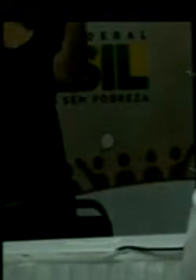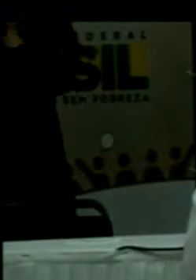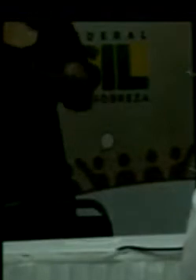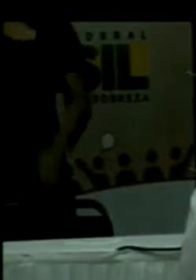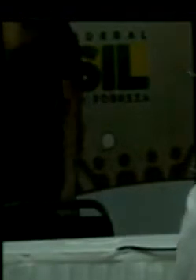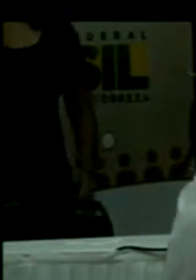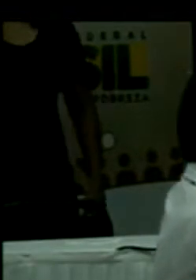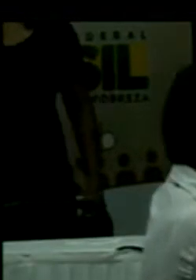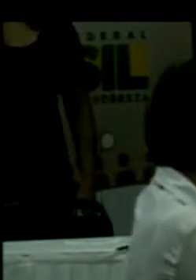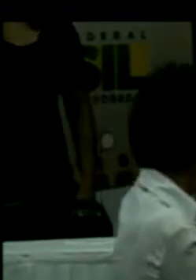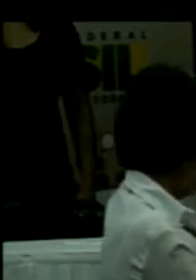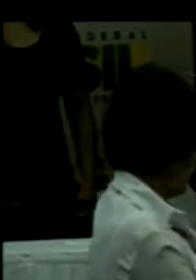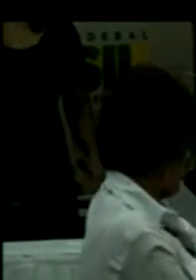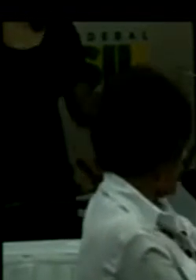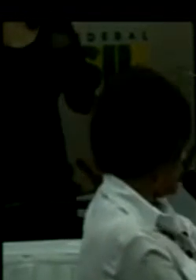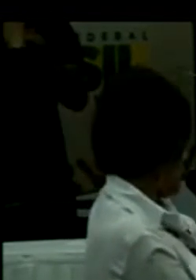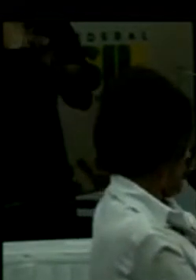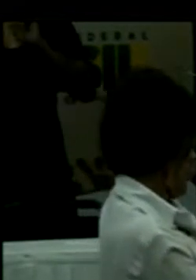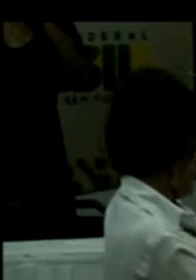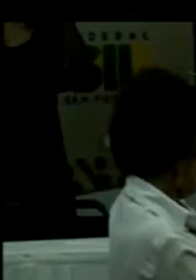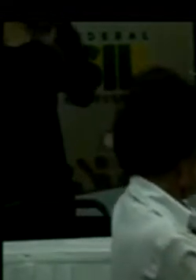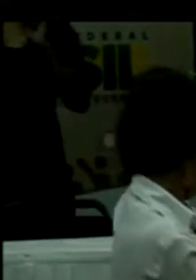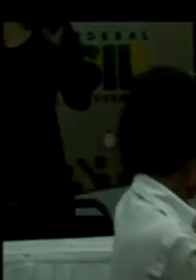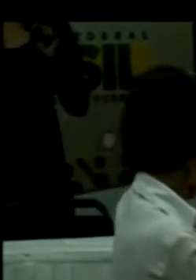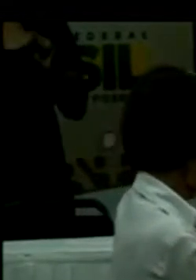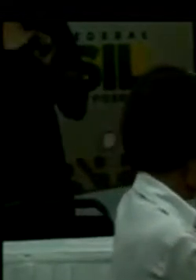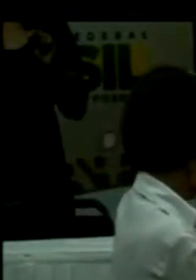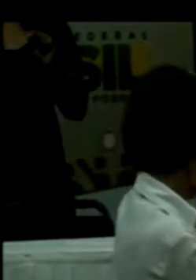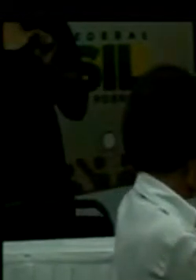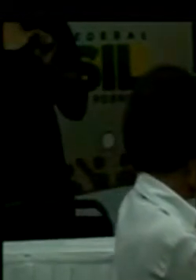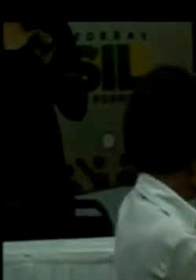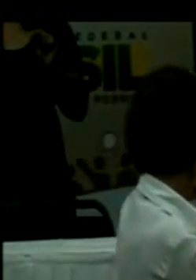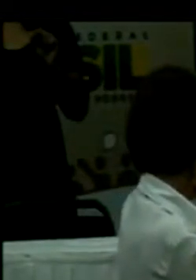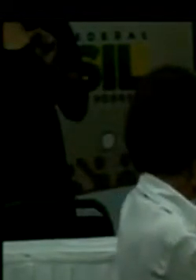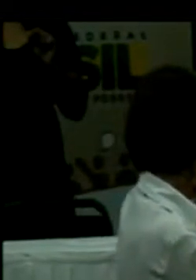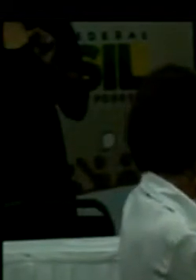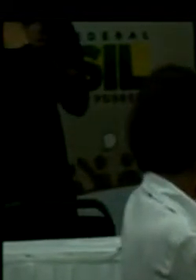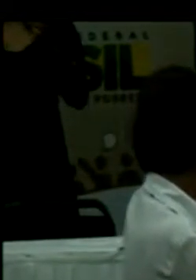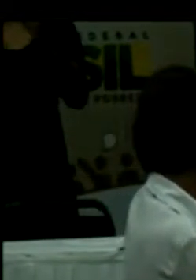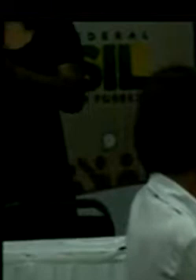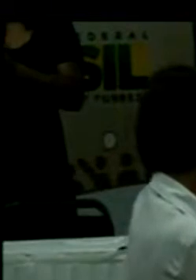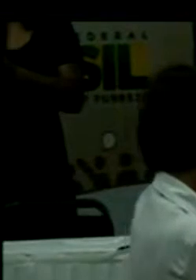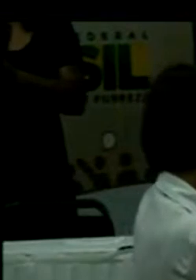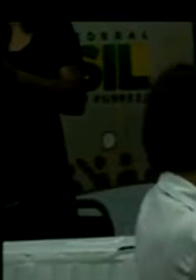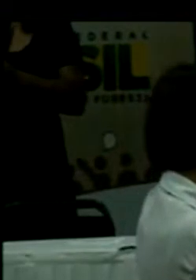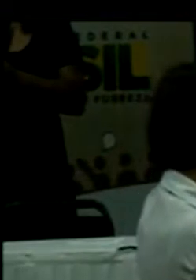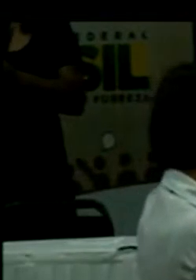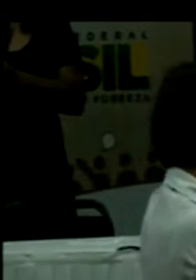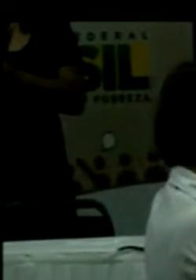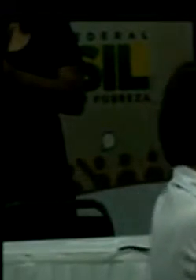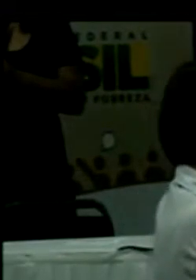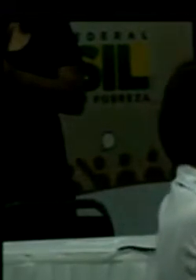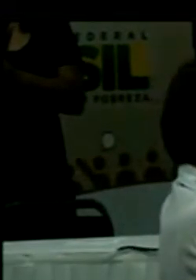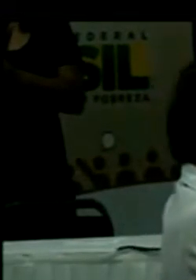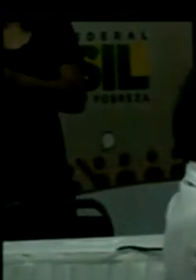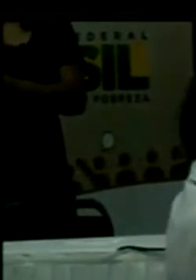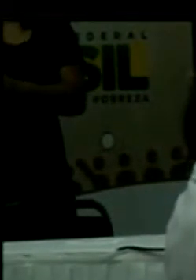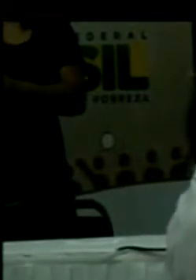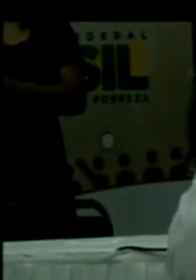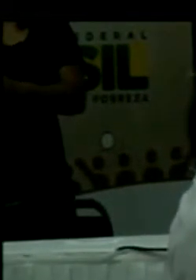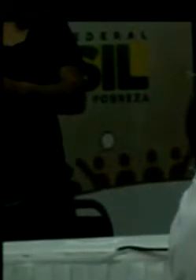Nacional. E um outro aqui foi a questão da edição de um marco